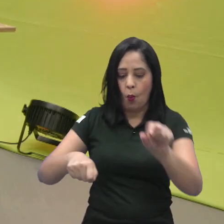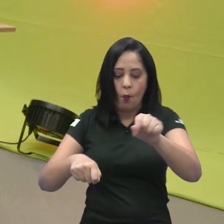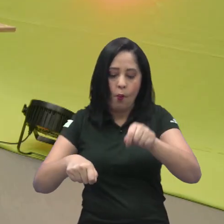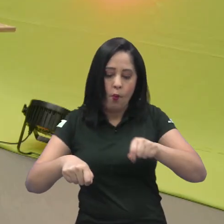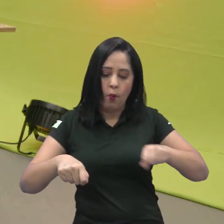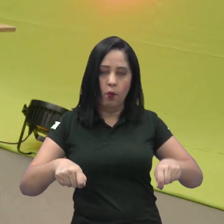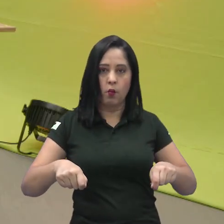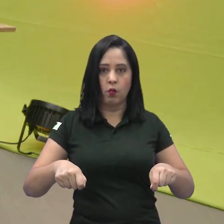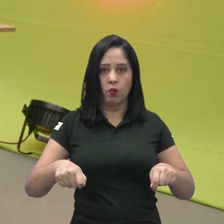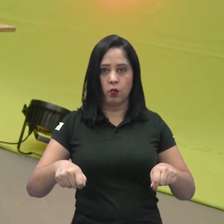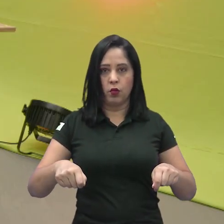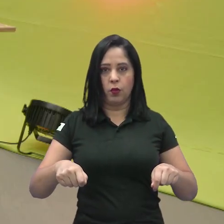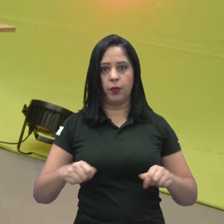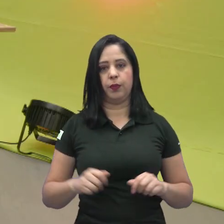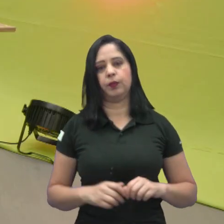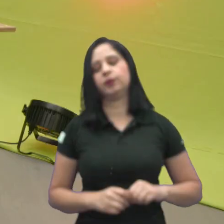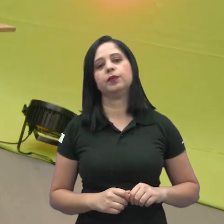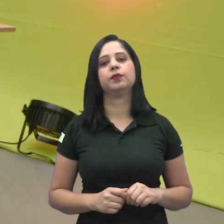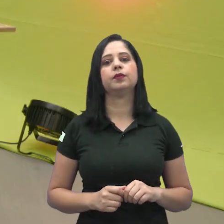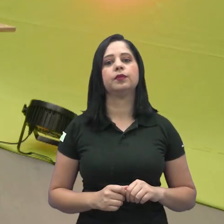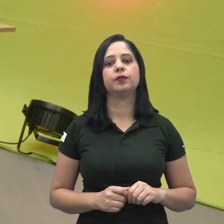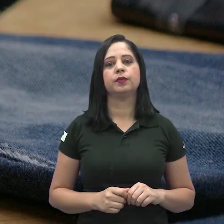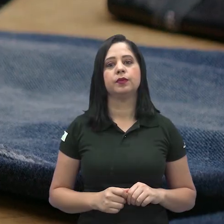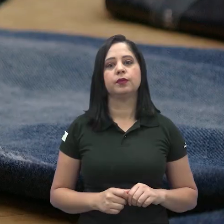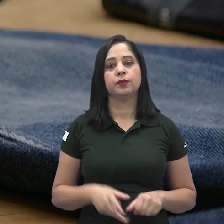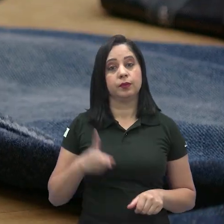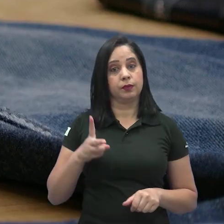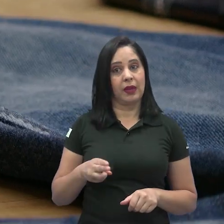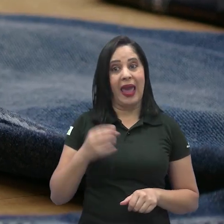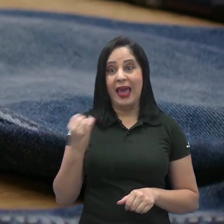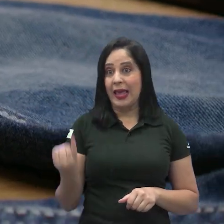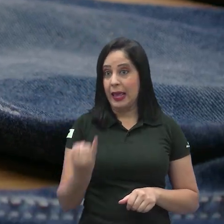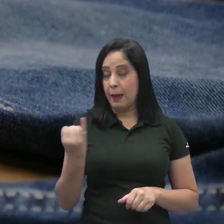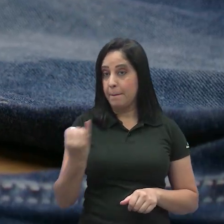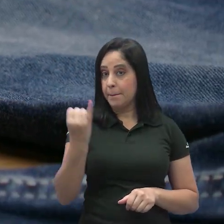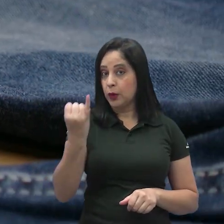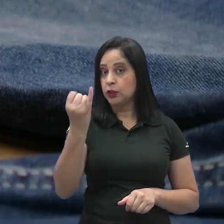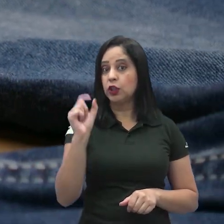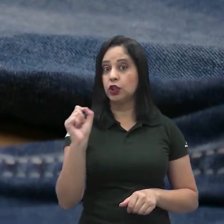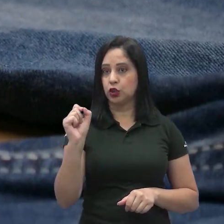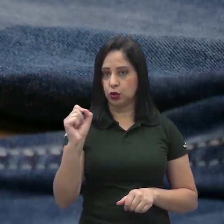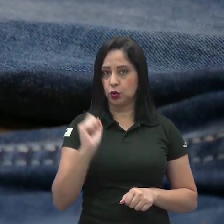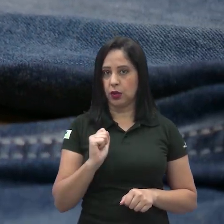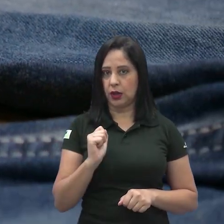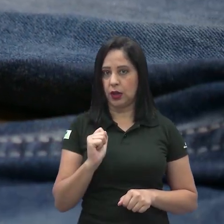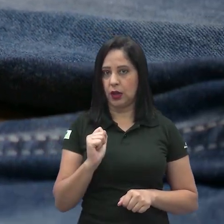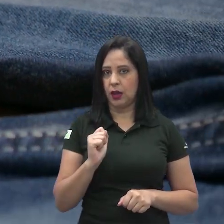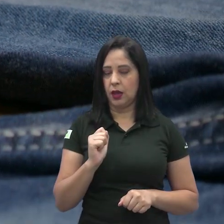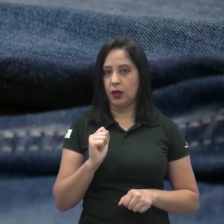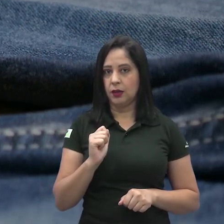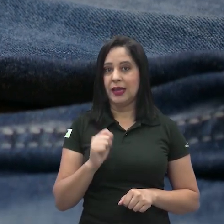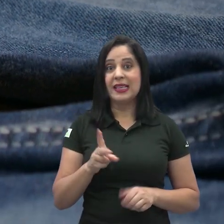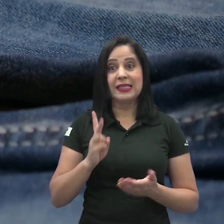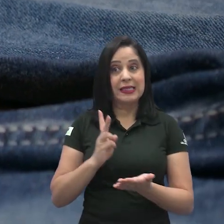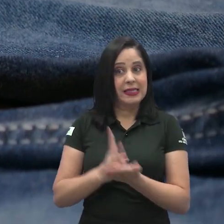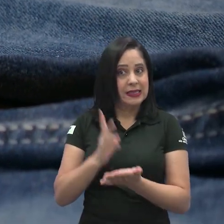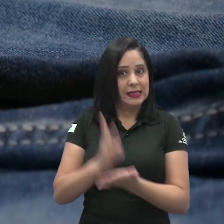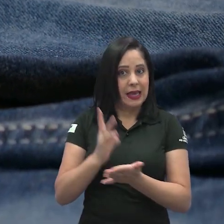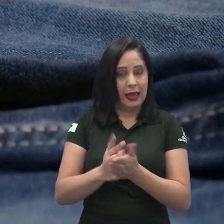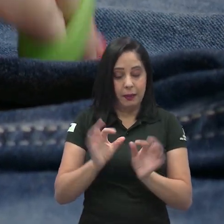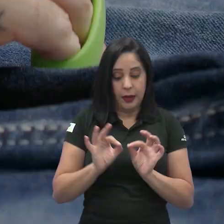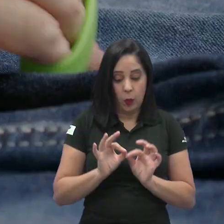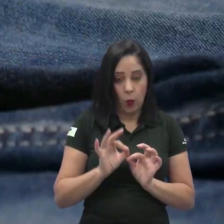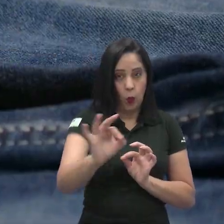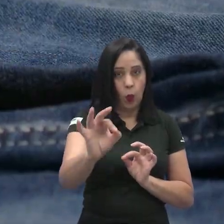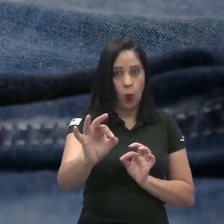cava, e depois eu marquei a parte de trás também. É muito importante quando a gente for cortar tecido, que o tecido fique sempre